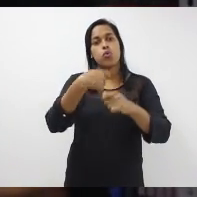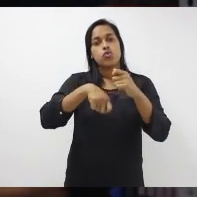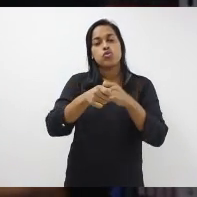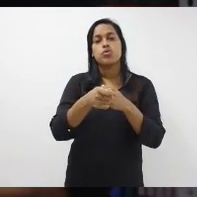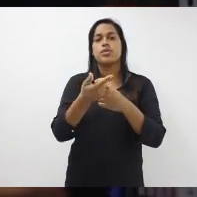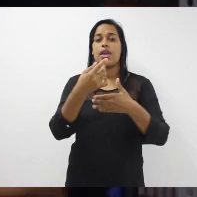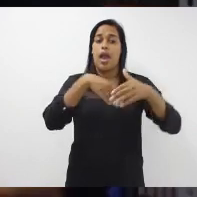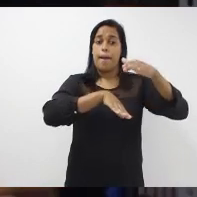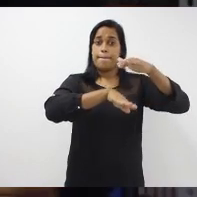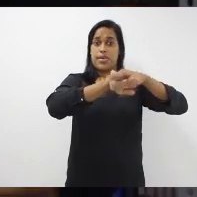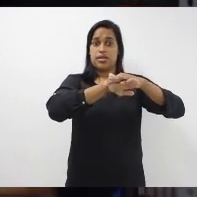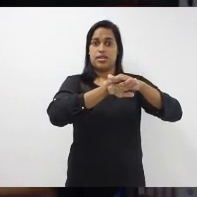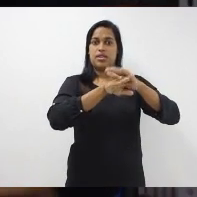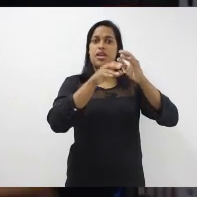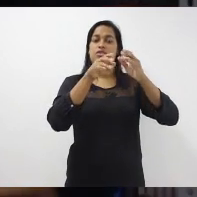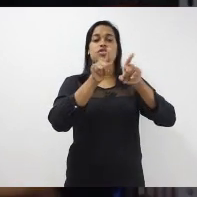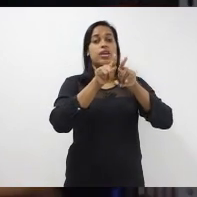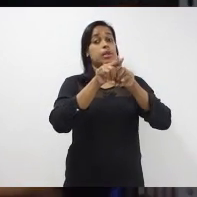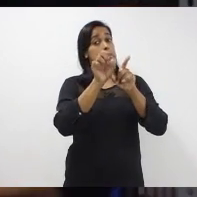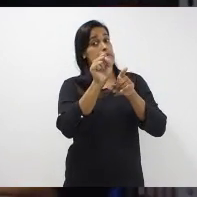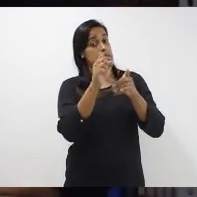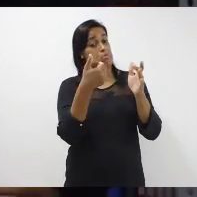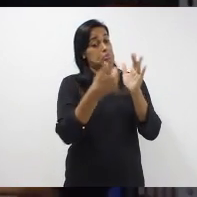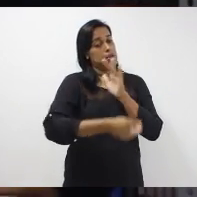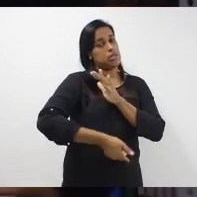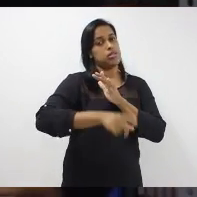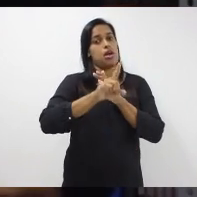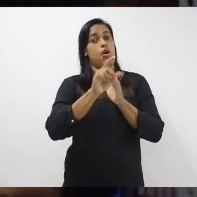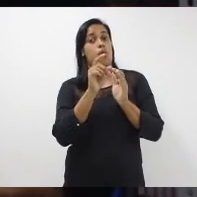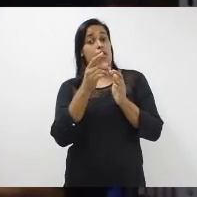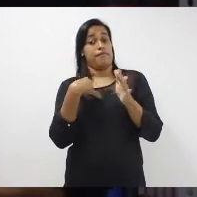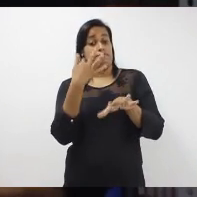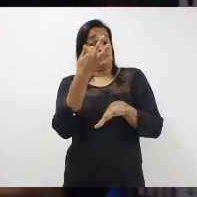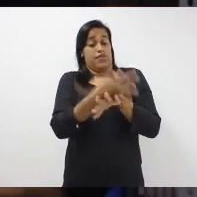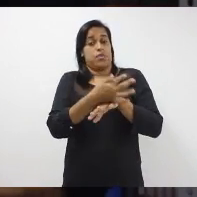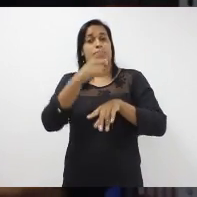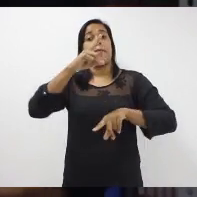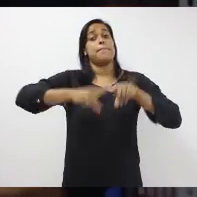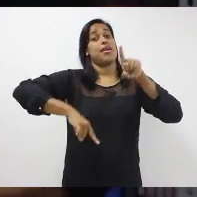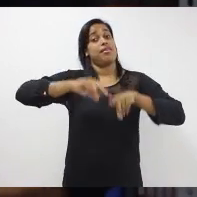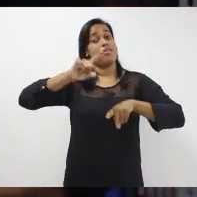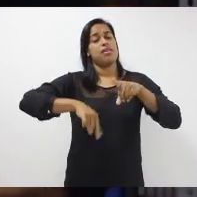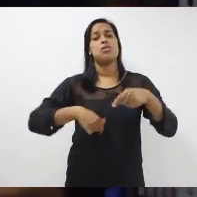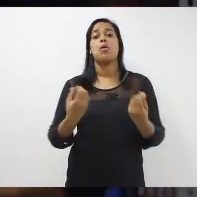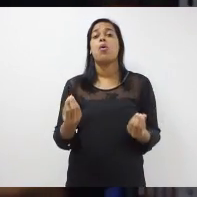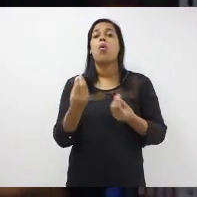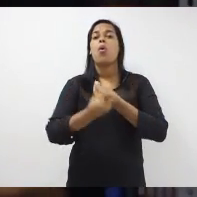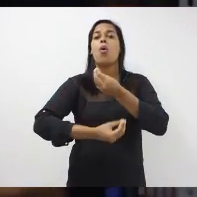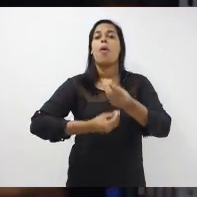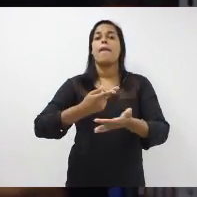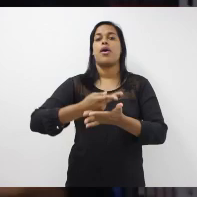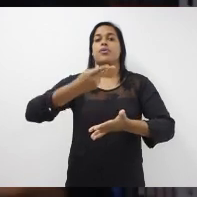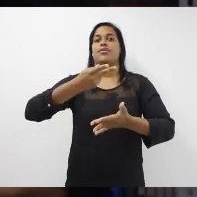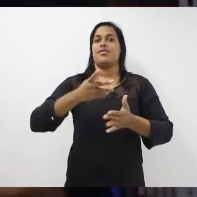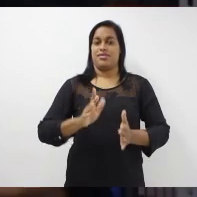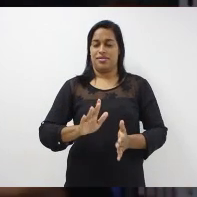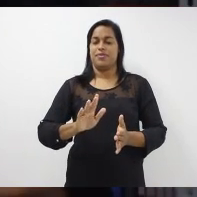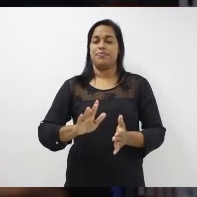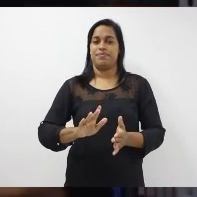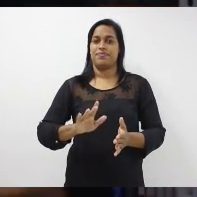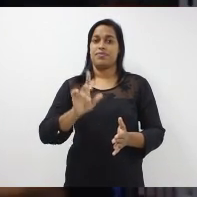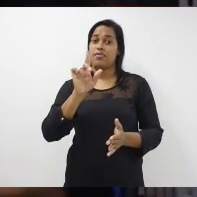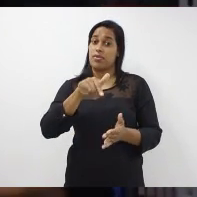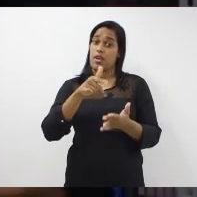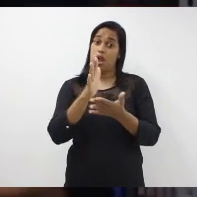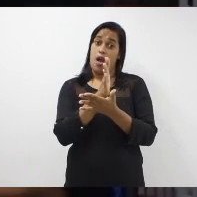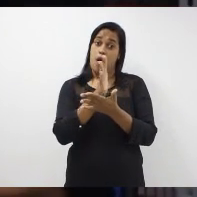deterioração. Depois, os custos de falta. Já pensou se falta o material? O que é que acontece? Então, os